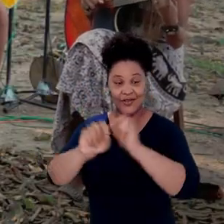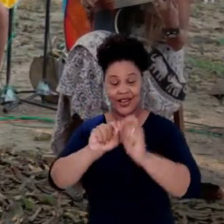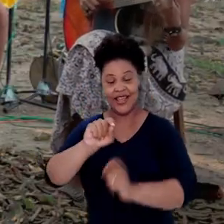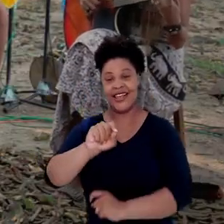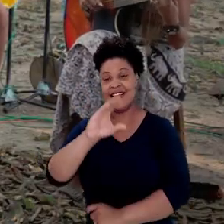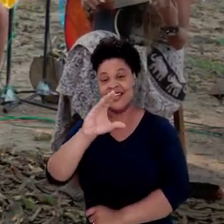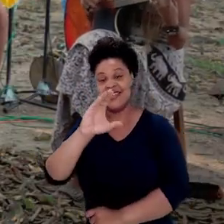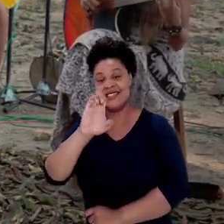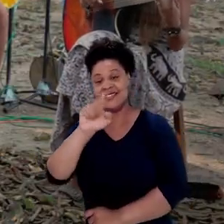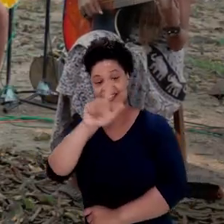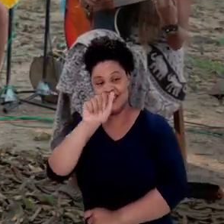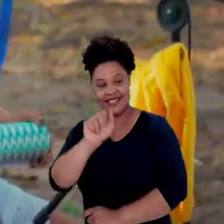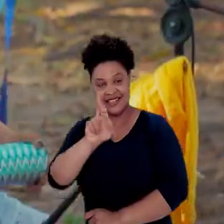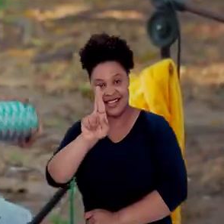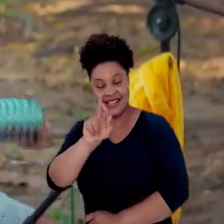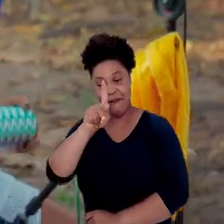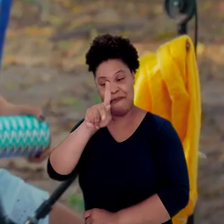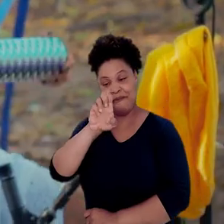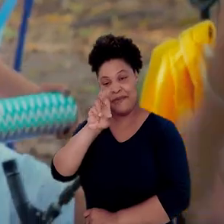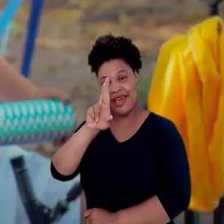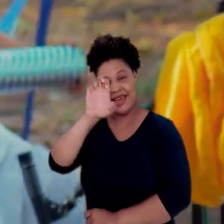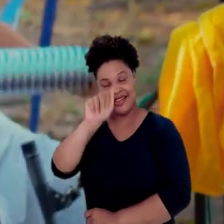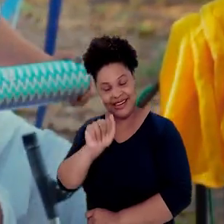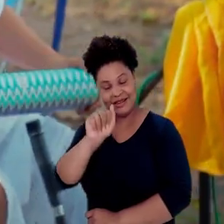E aqui ao fundo, ao meio, Beda Bonita.